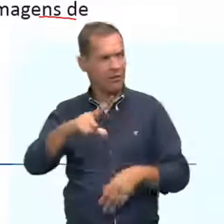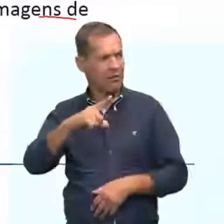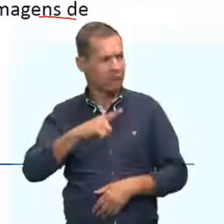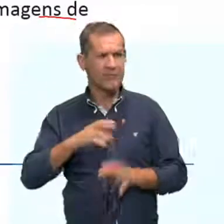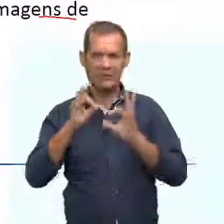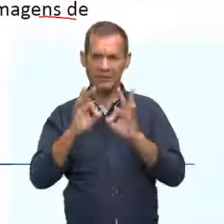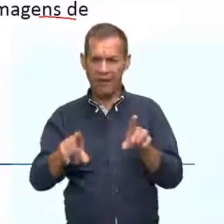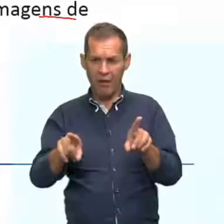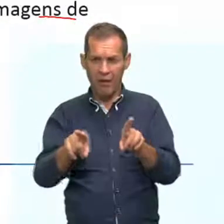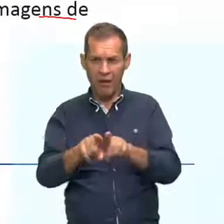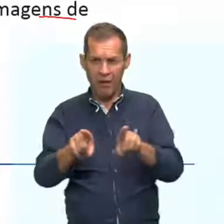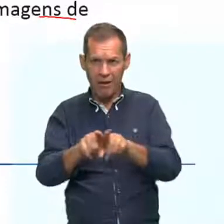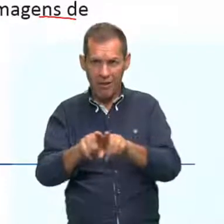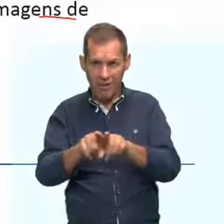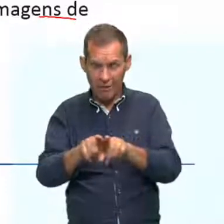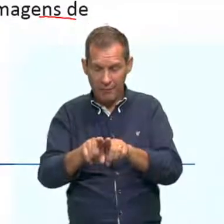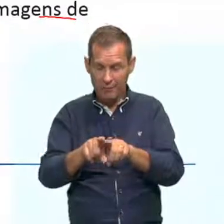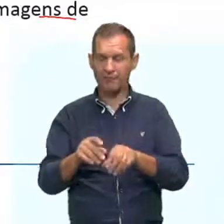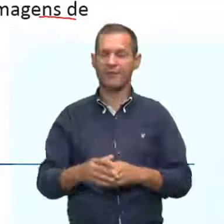de alguma maneira,